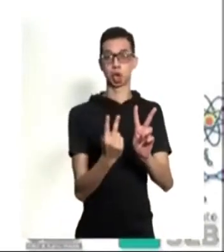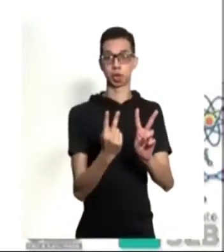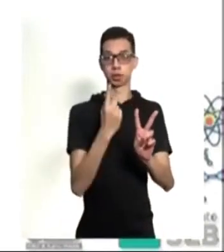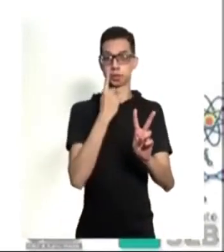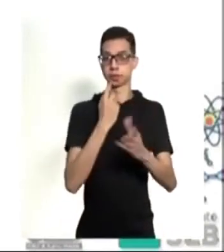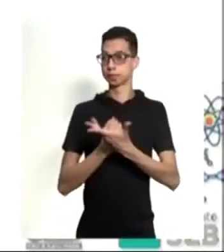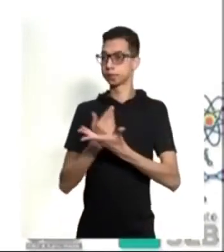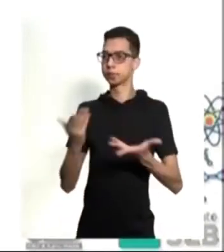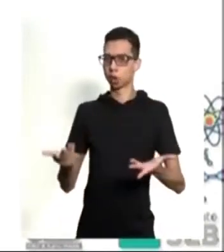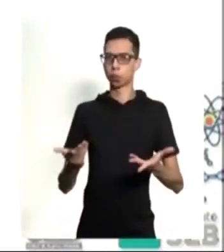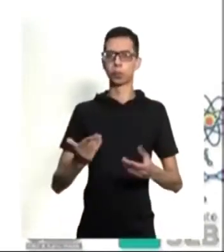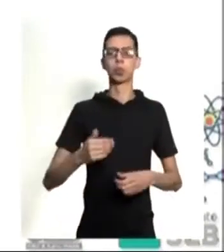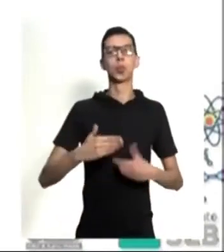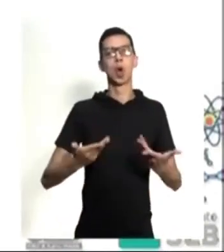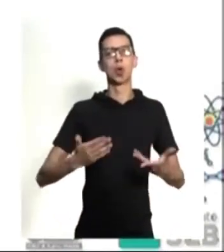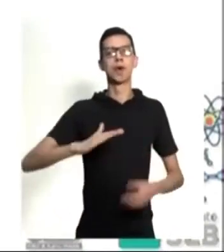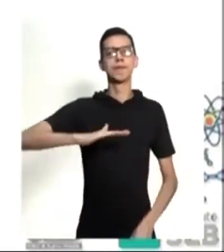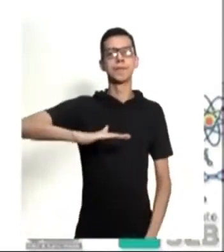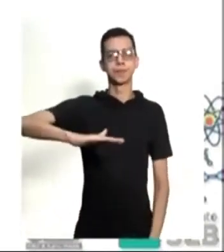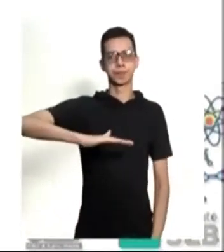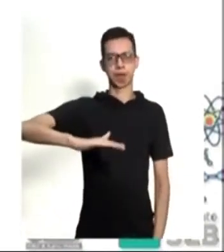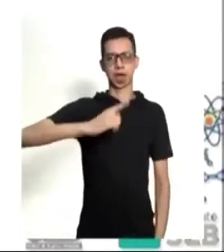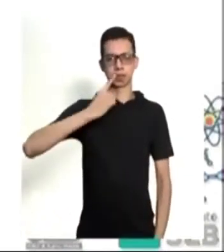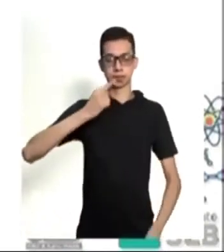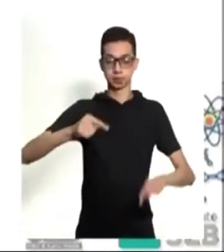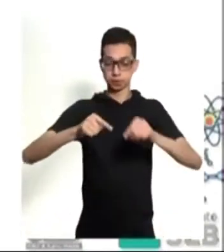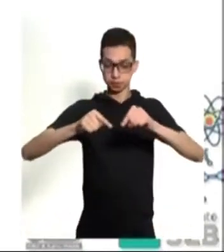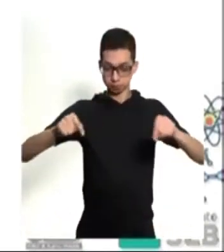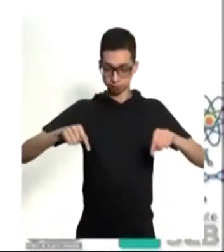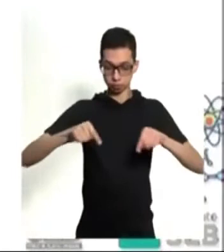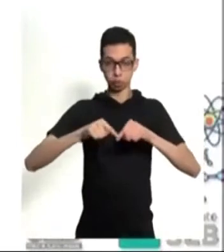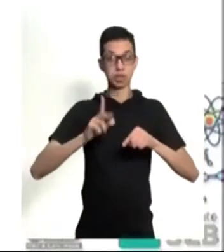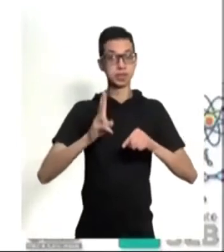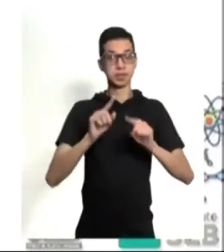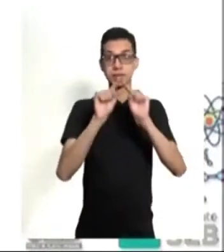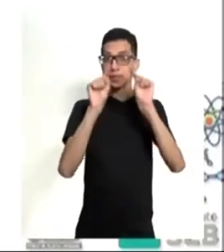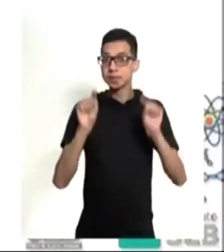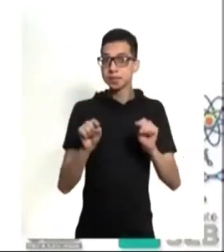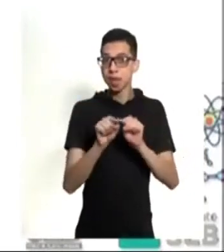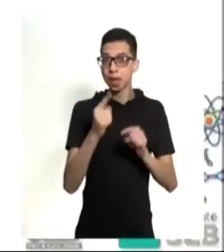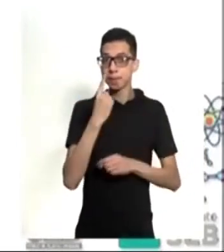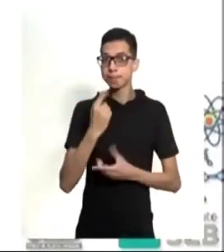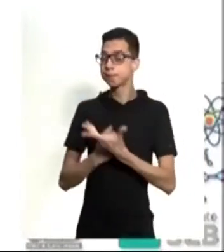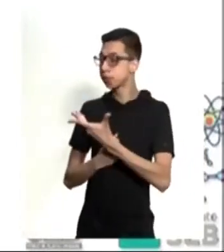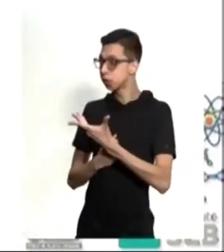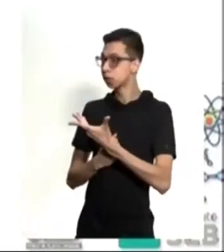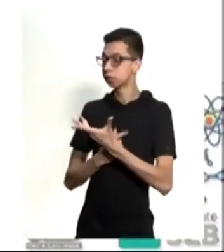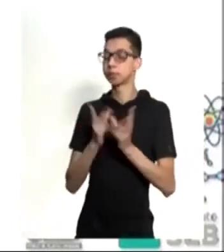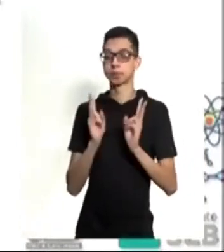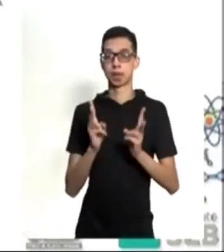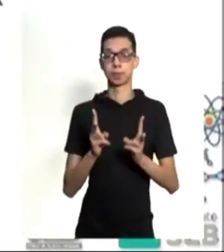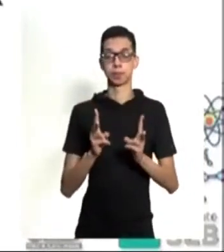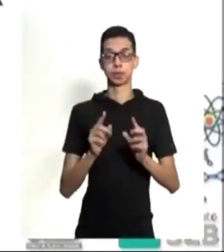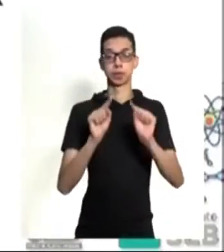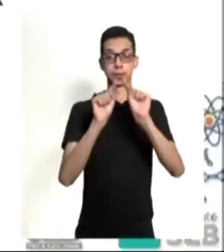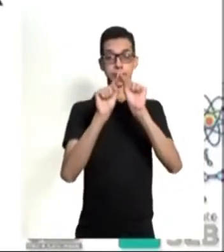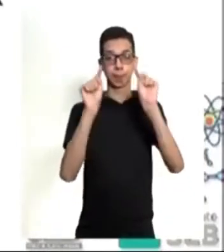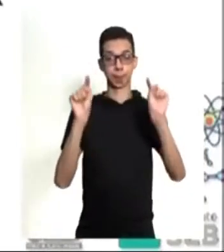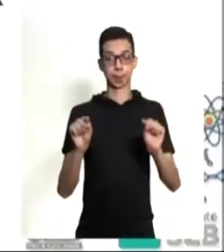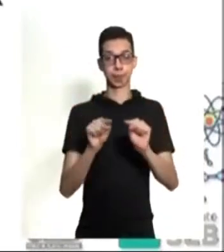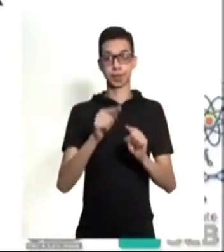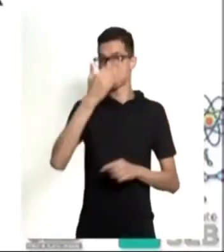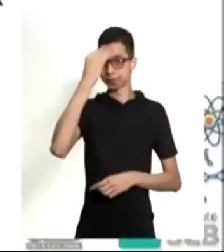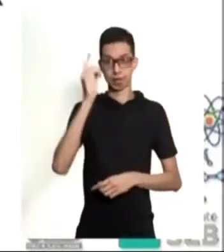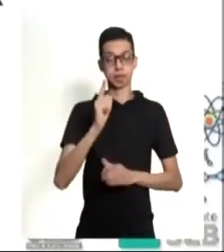A face é sempre quadrada. Ele falou que a diagonal dessa face é 5 raiz de 2. Não se esqueça, por isso eu